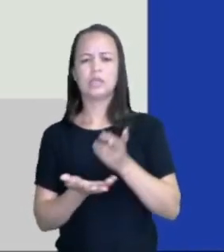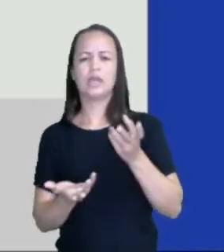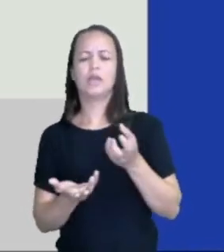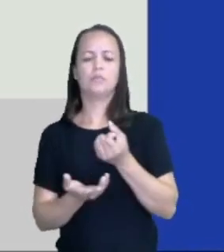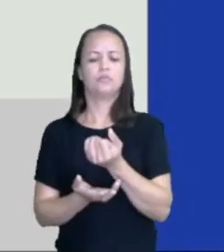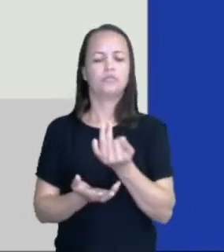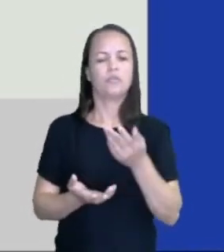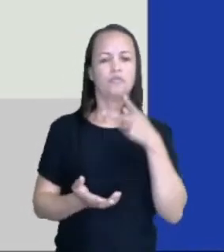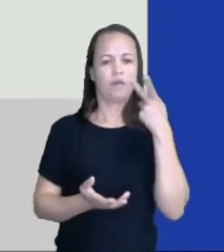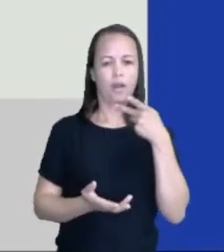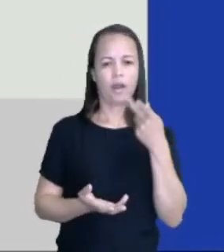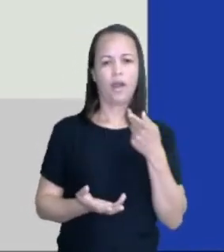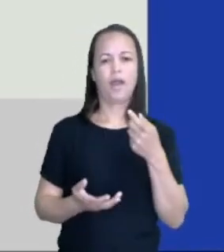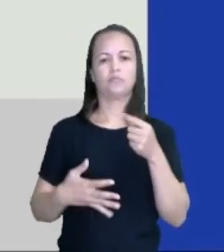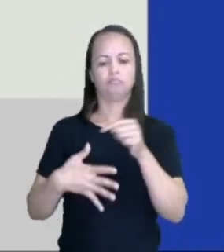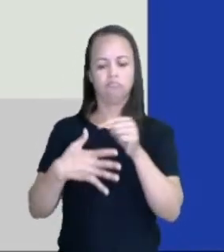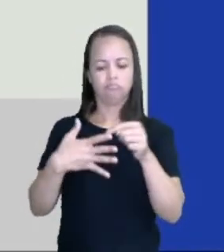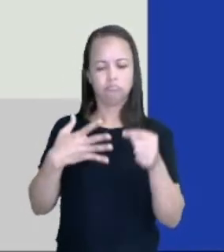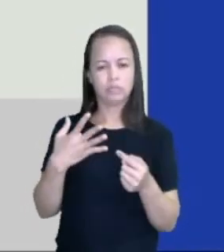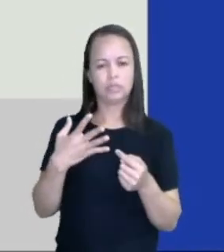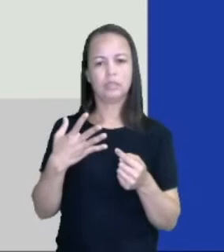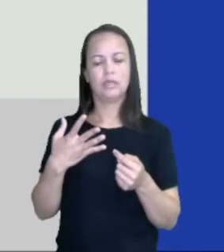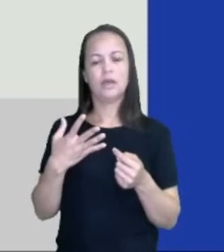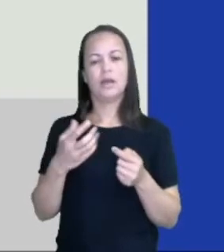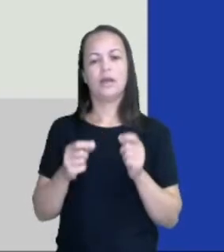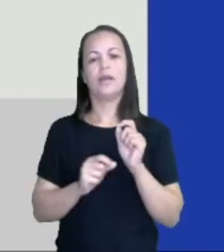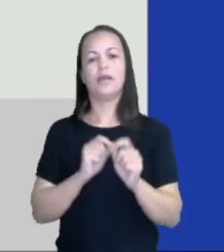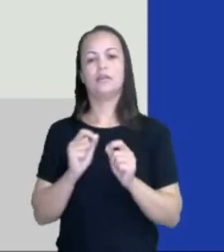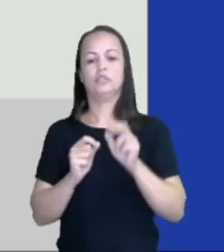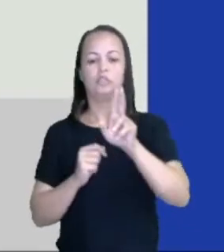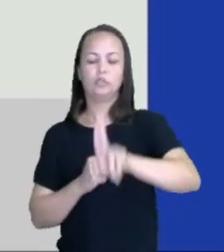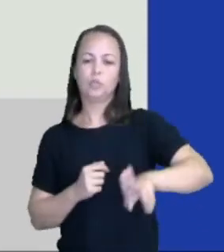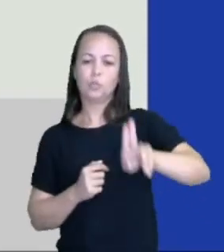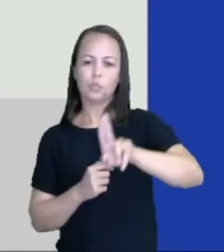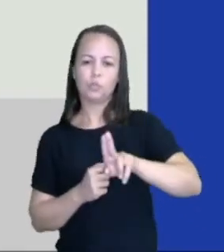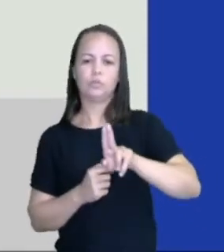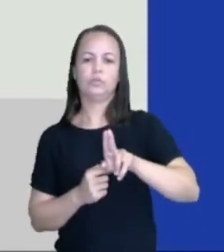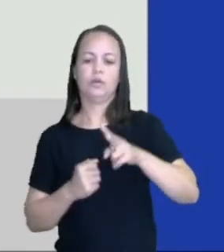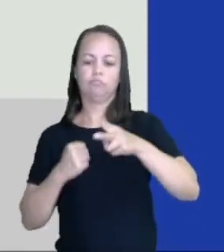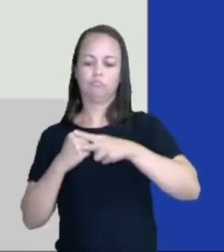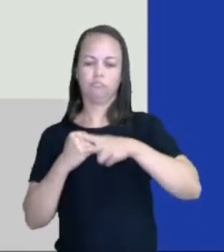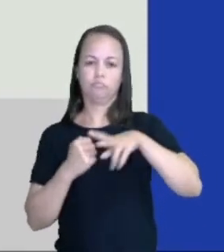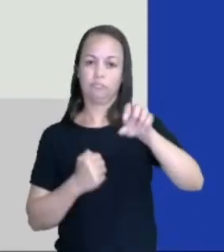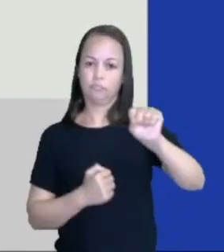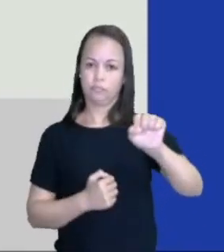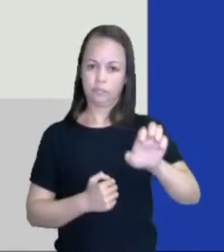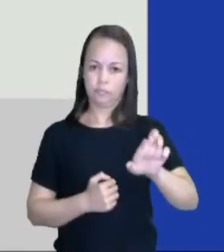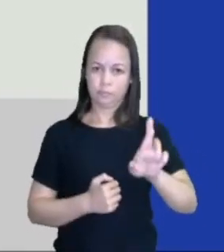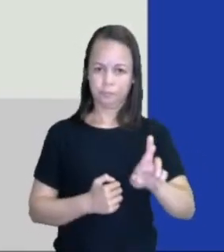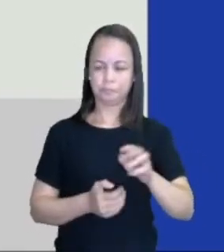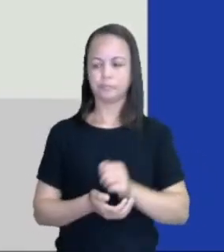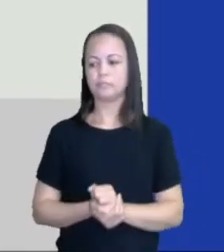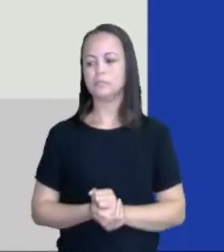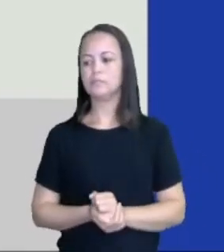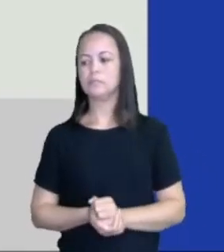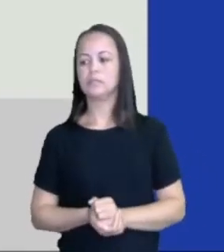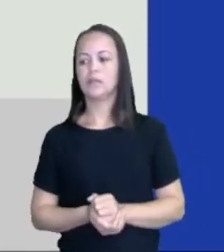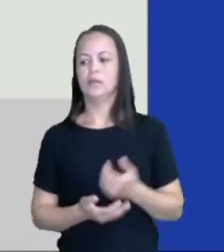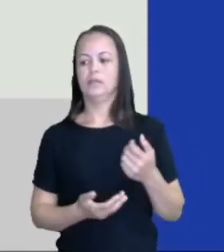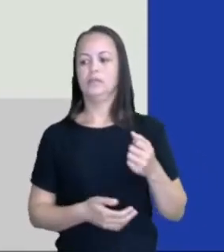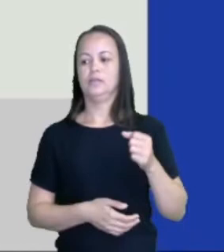tempo, quantidade, hora e preço, a gente usa o verbo ser. Son las 3 de la